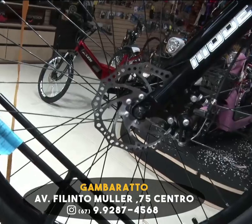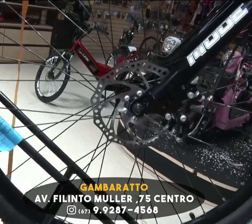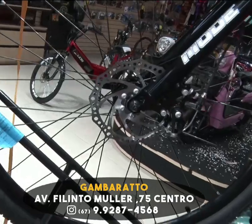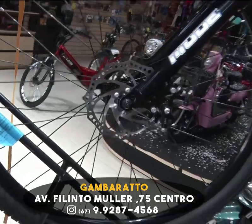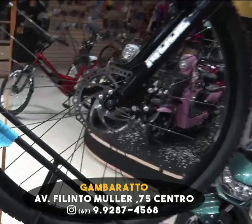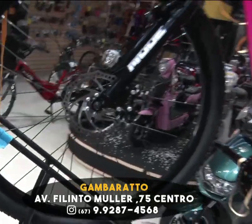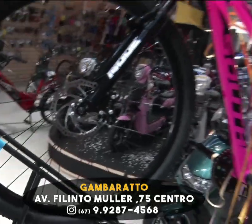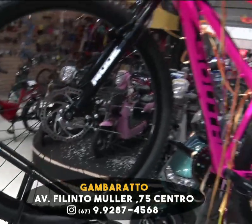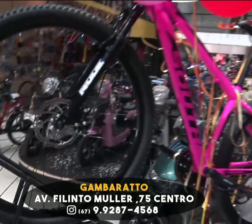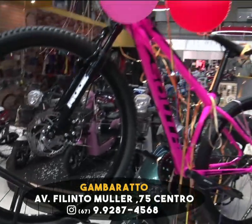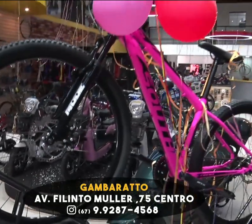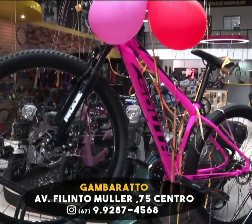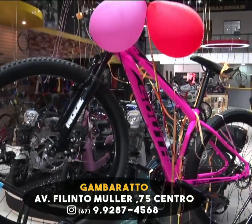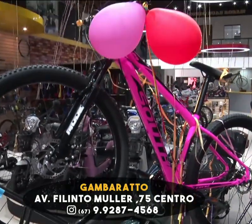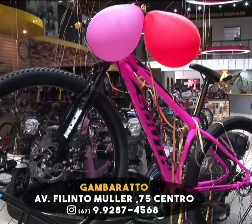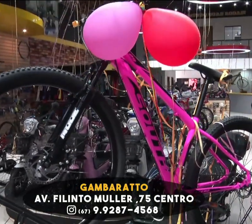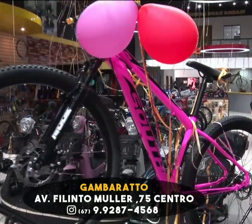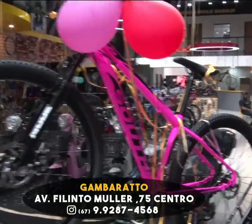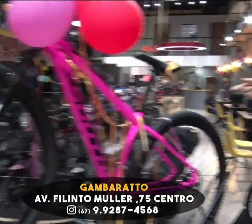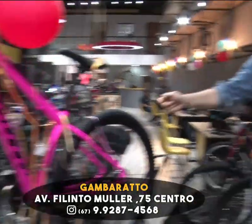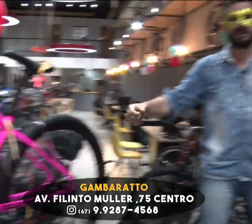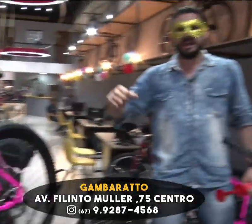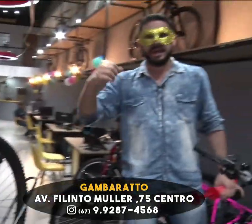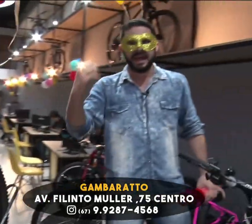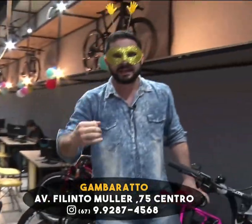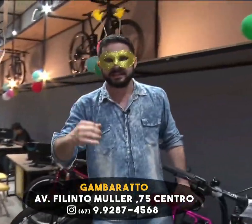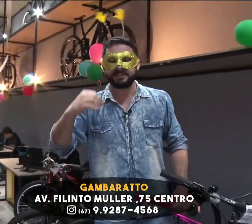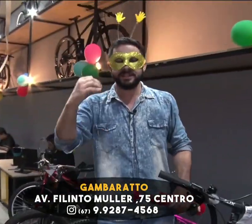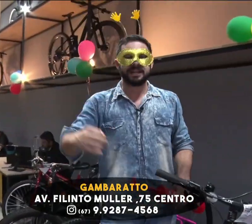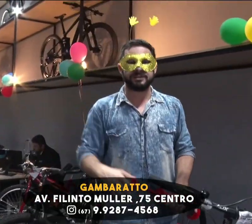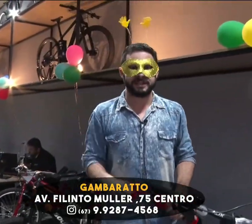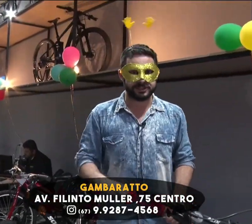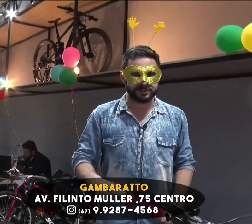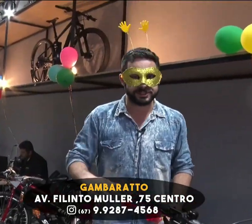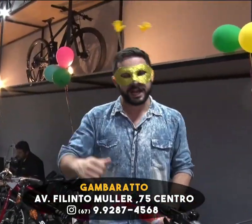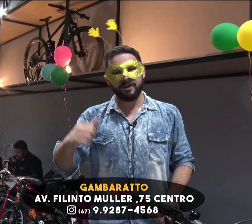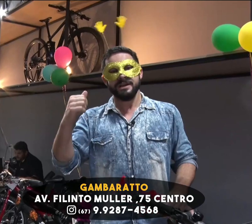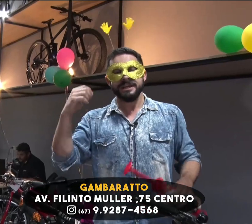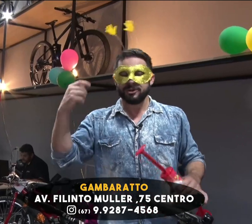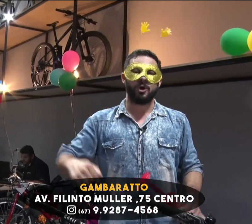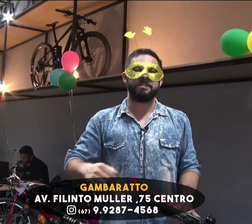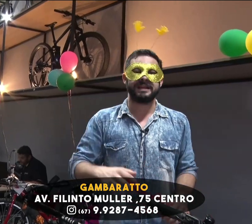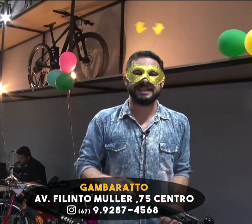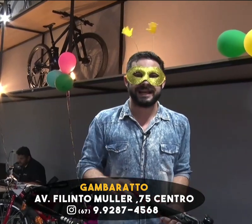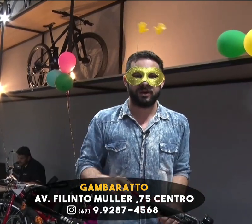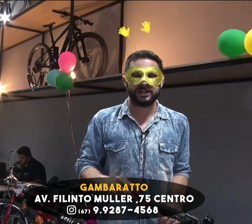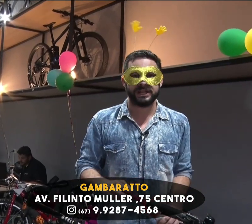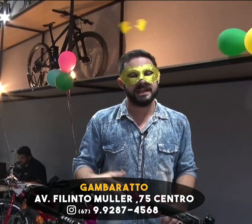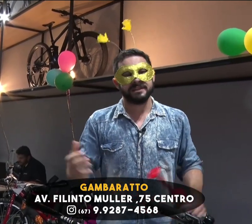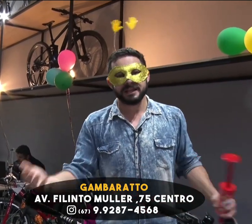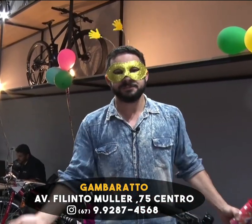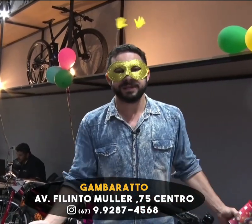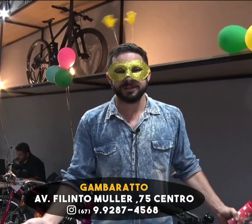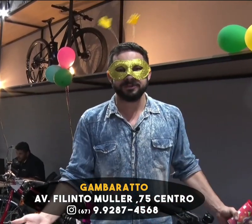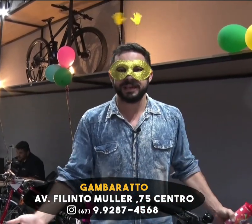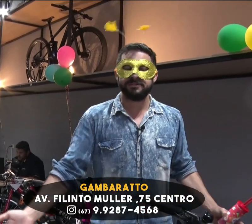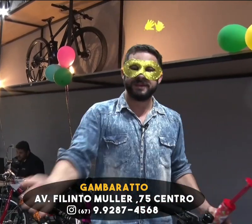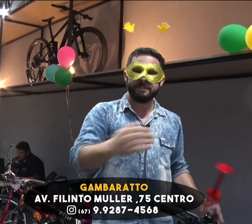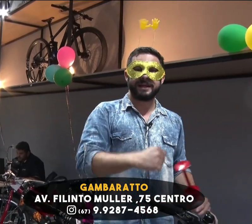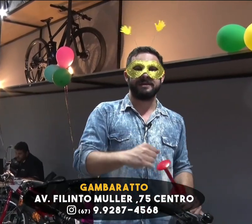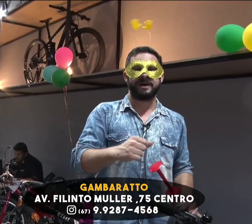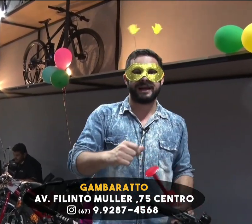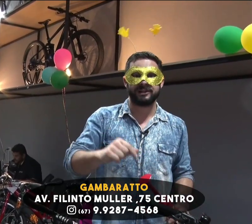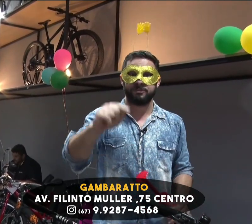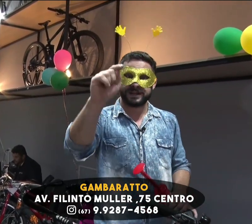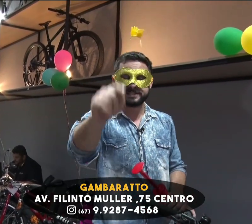Aqui na Gambarata esse mês temos sorteio dessa Aro 29. Regra, siga a nossa rede social e compre aqui na loja. Tá esperando o quê?